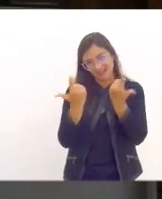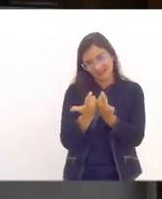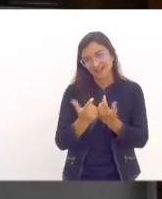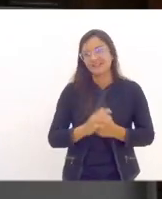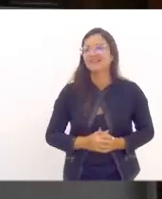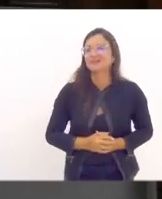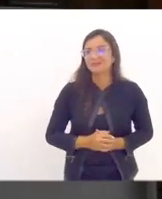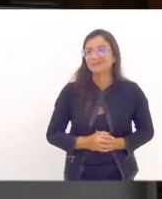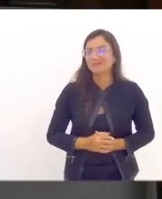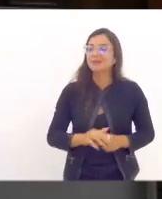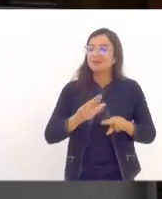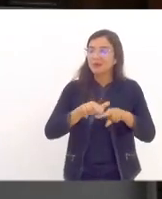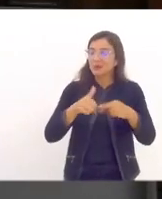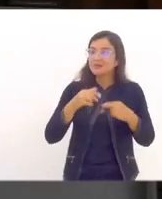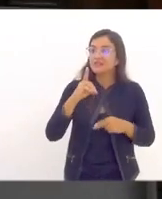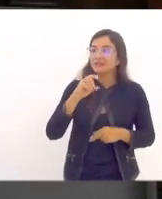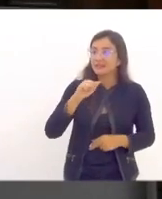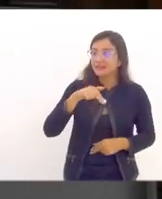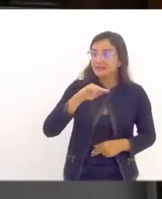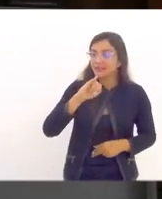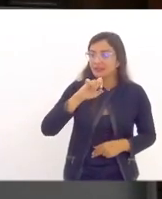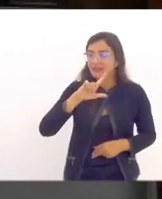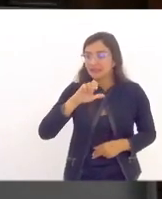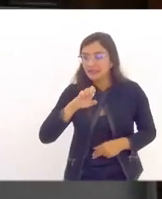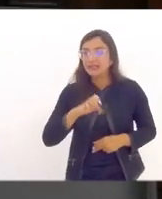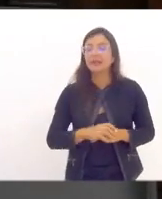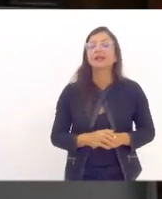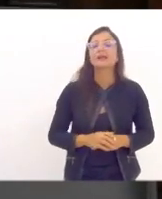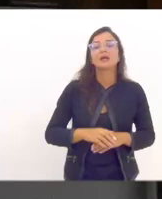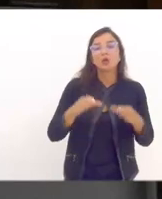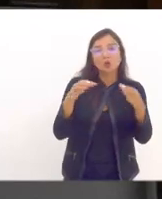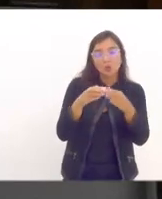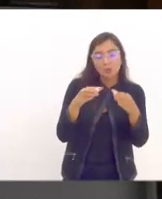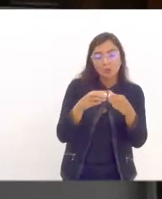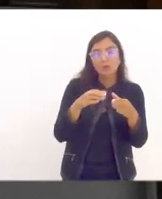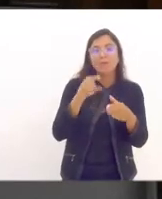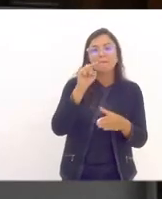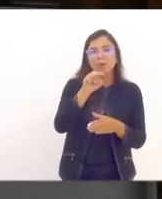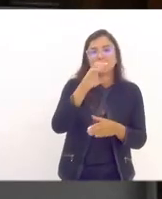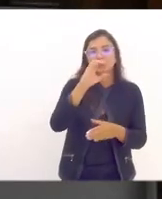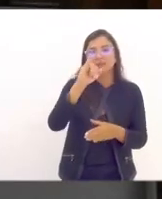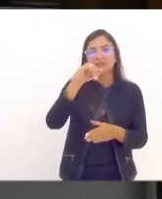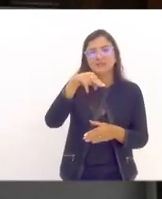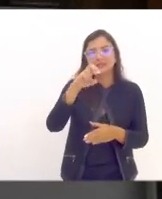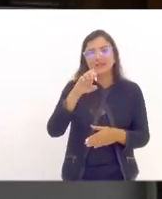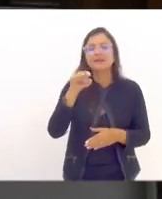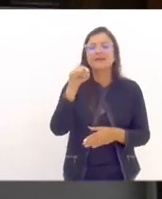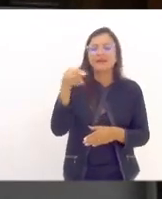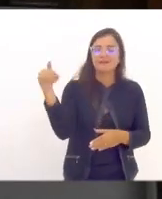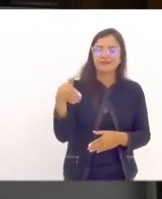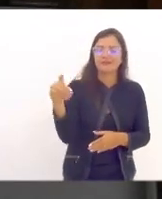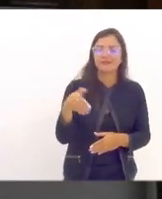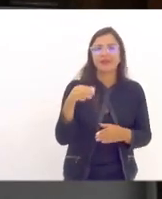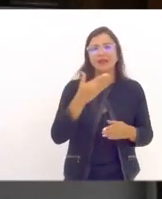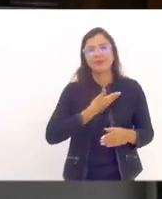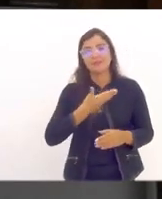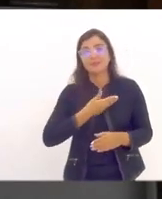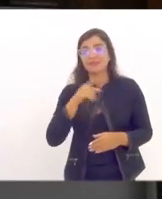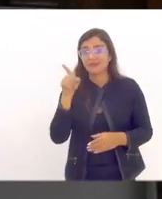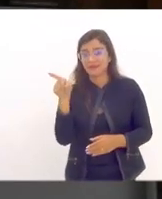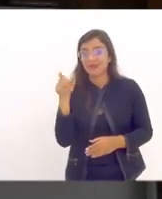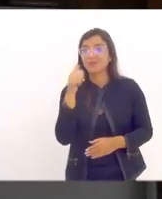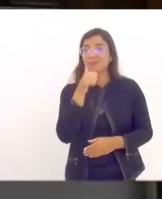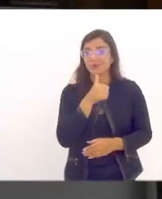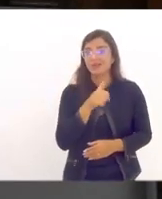da Daniele fenta que fez parte da equipe do ponto Cine E hoje é uma frequentadora amiga ela foi quem espontaneamente